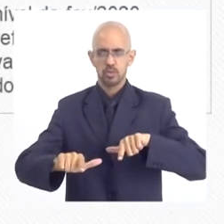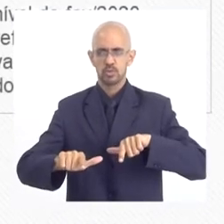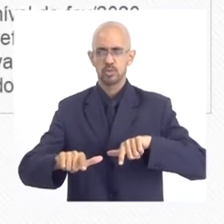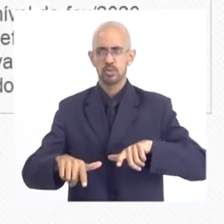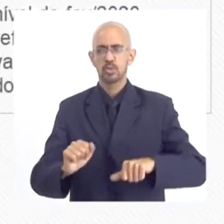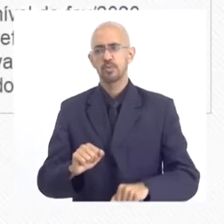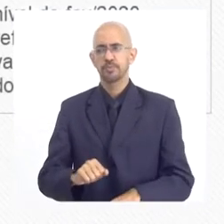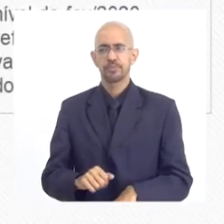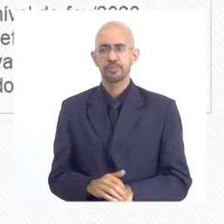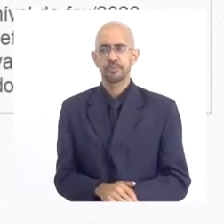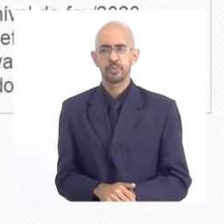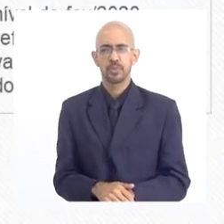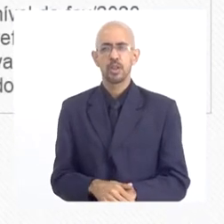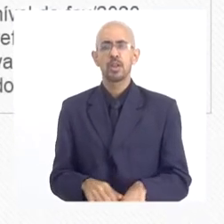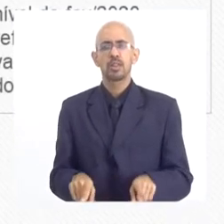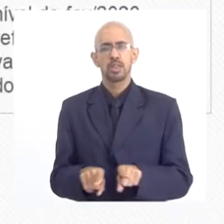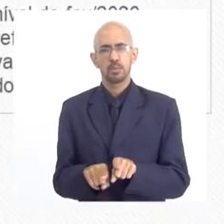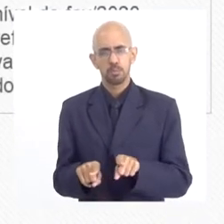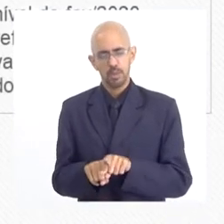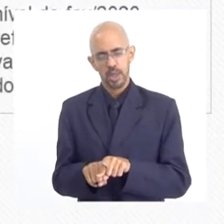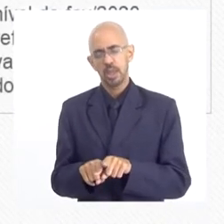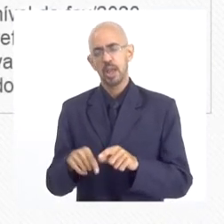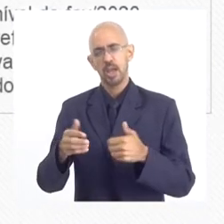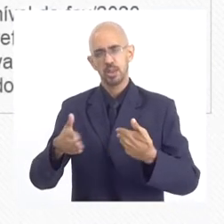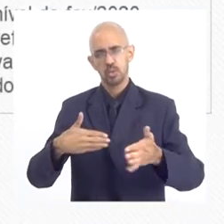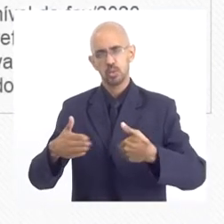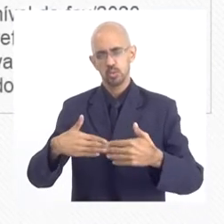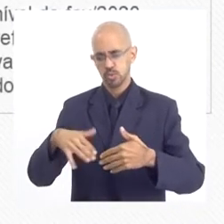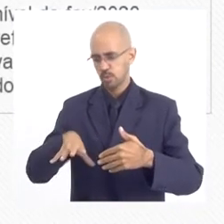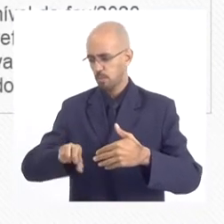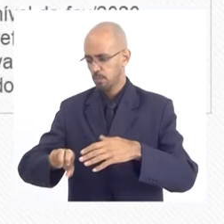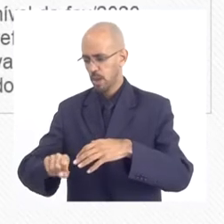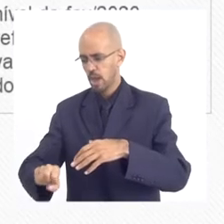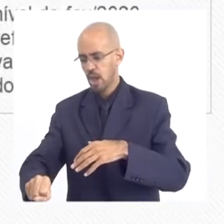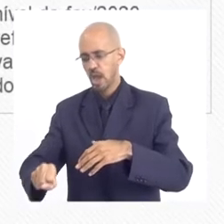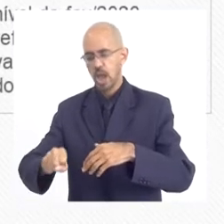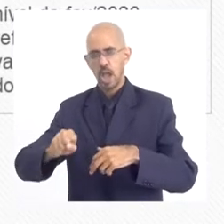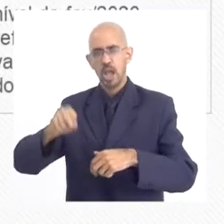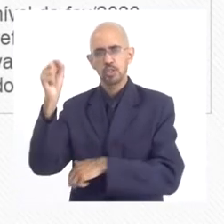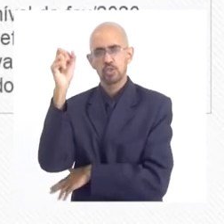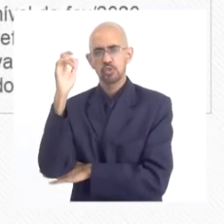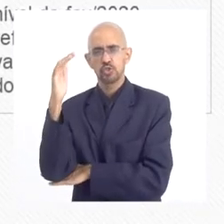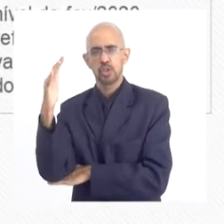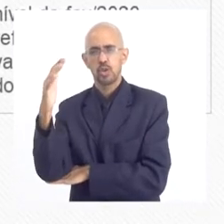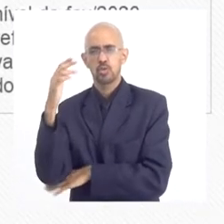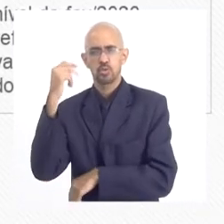que a indústria extrativa também, acabam refletindo